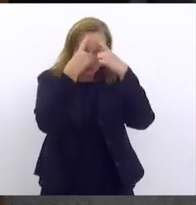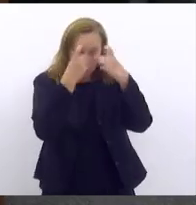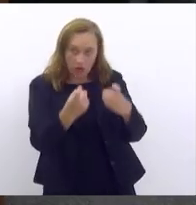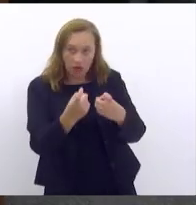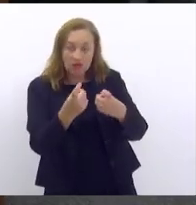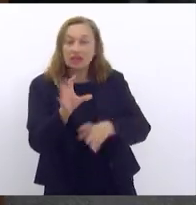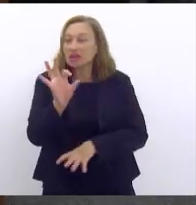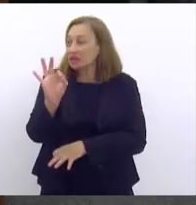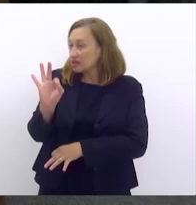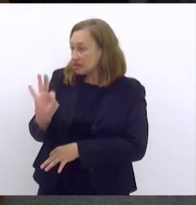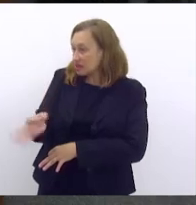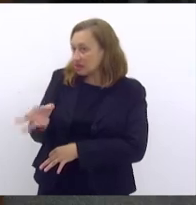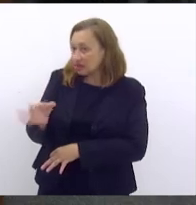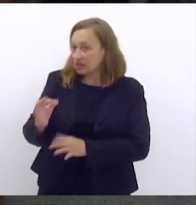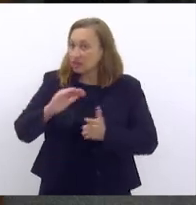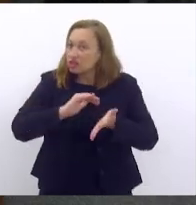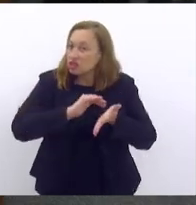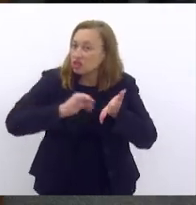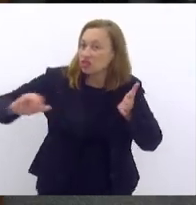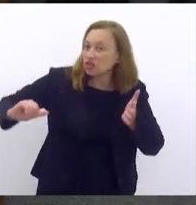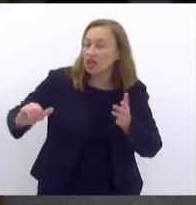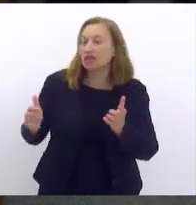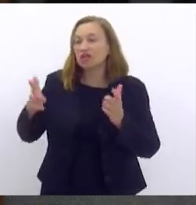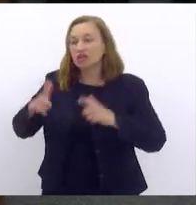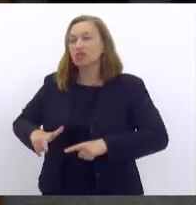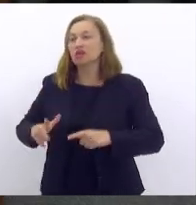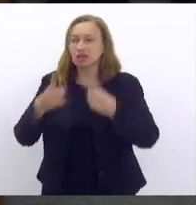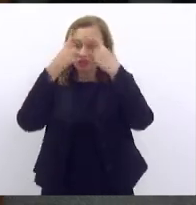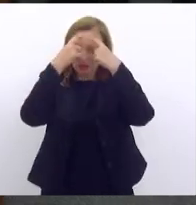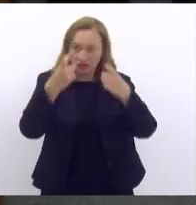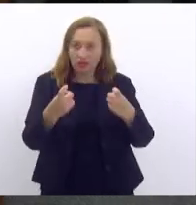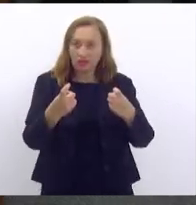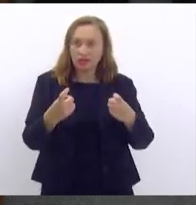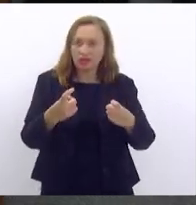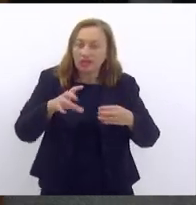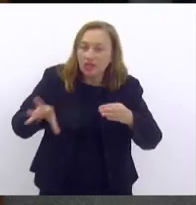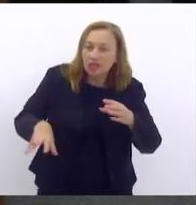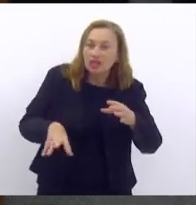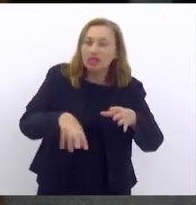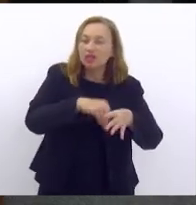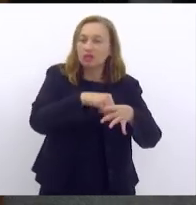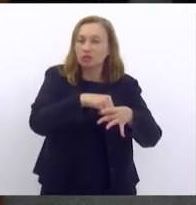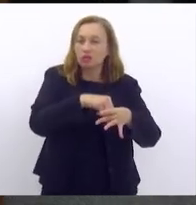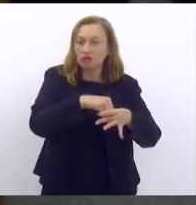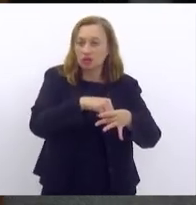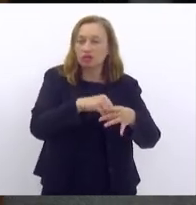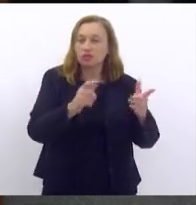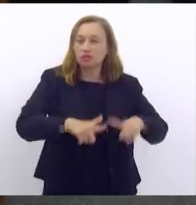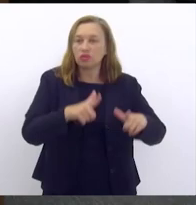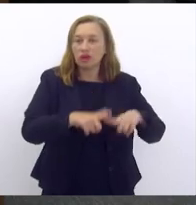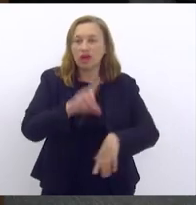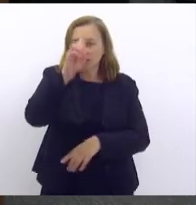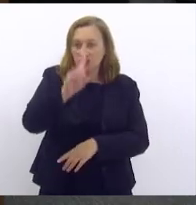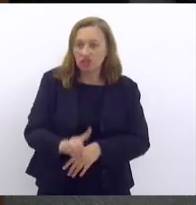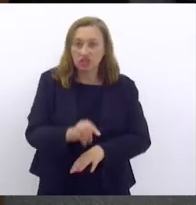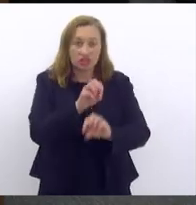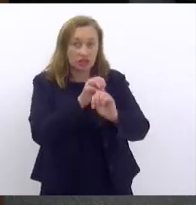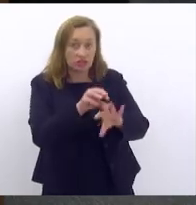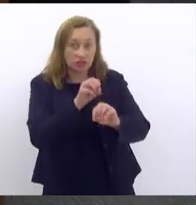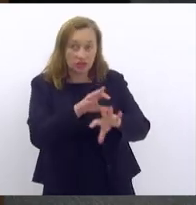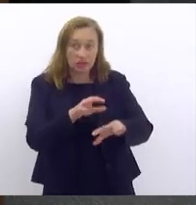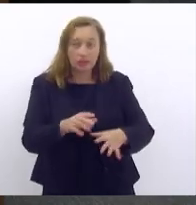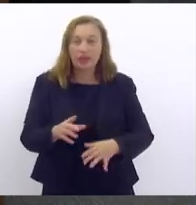é justamente retirá-lo desse lugar da violência e colocar num equipamento que garante direitos, como educação.